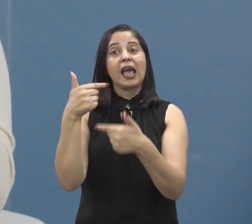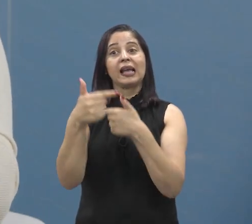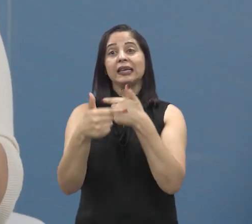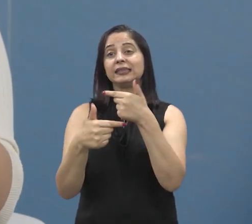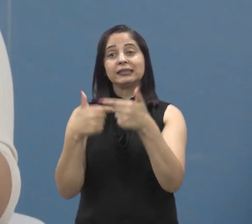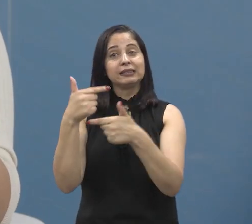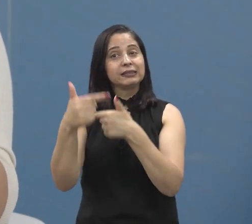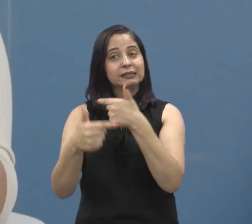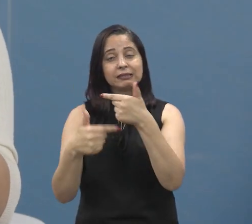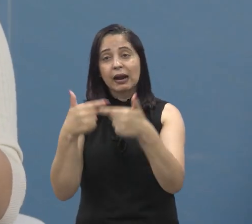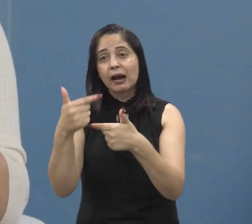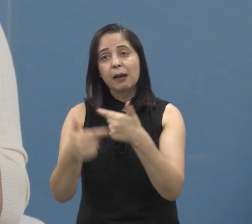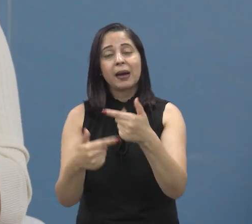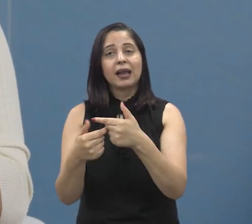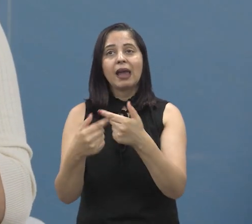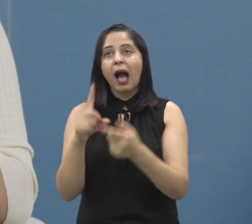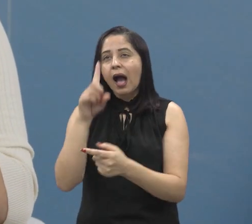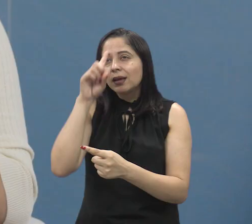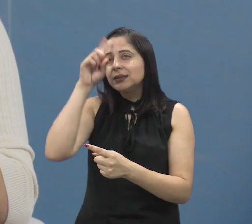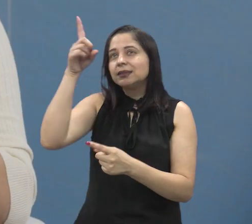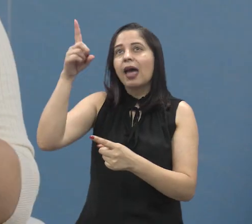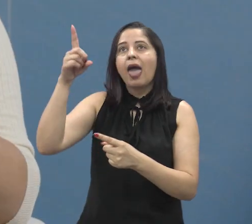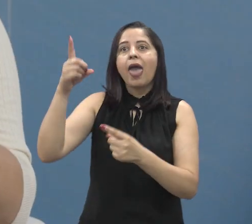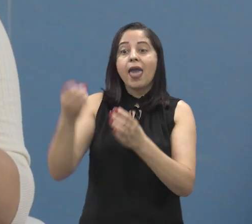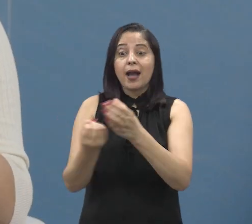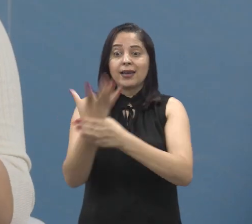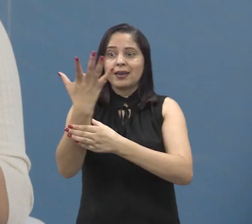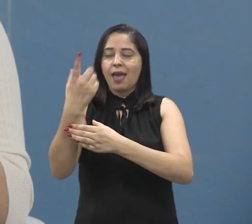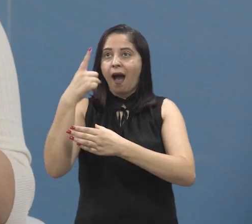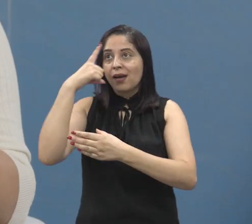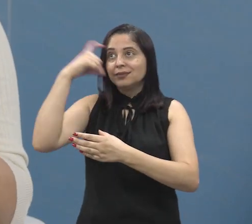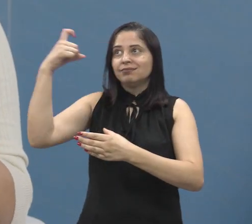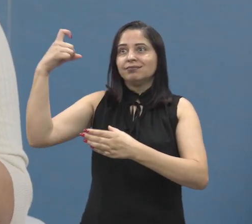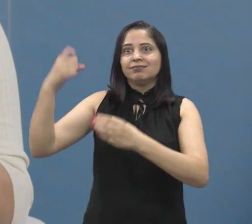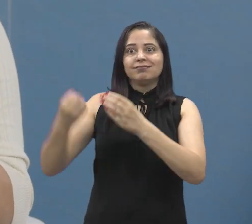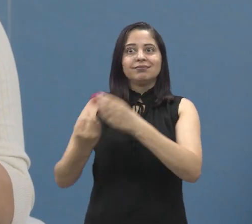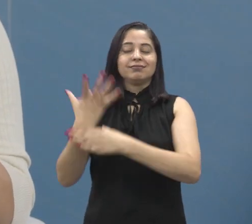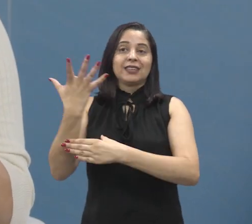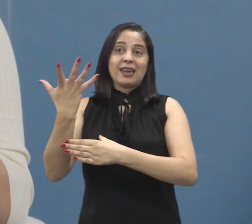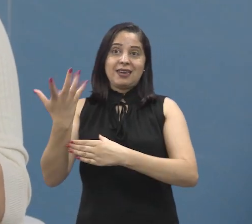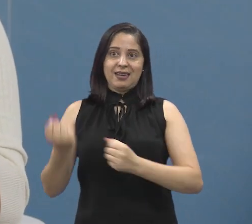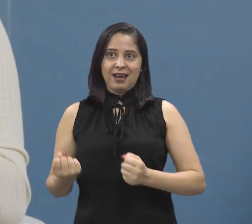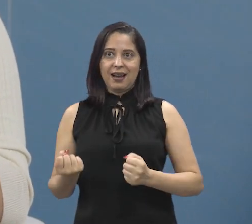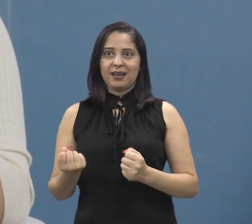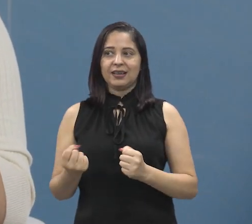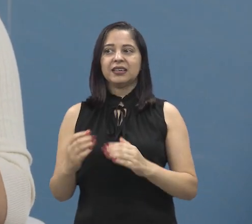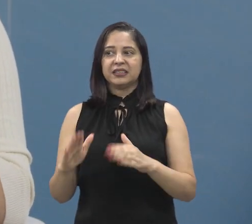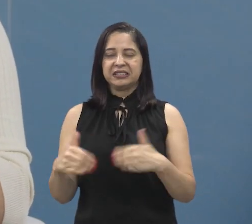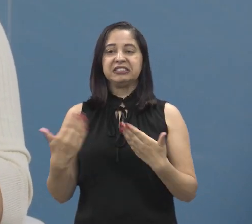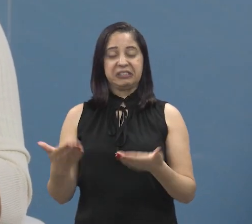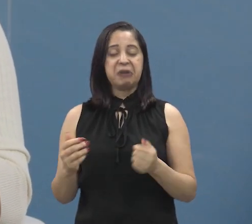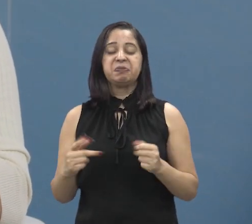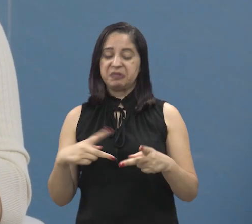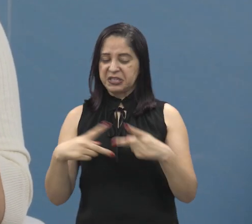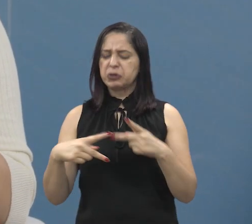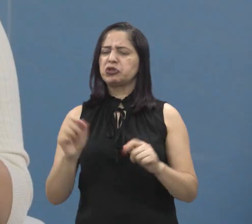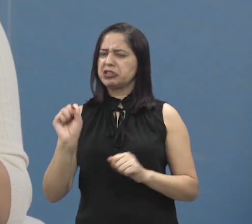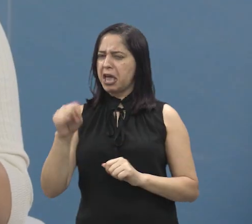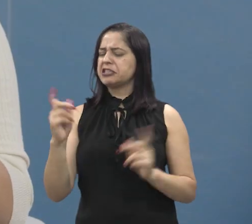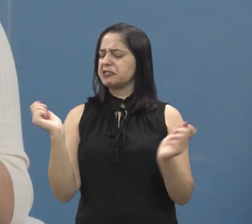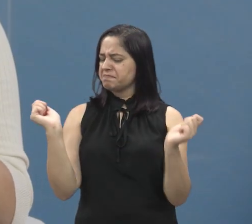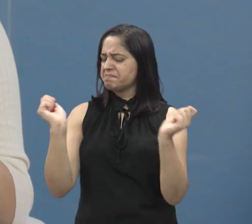à disposição aí das agências, das operadoras turísticas. Então, São José dos Campos tem muito